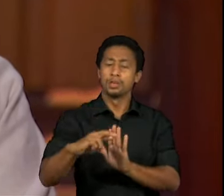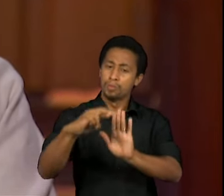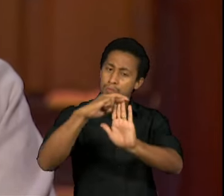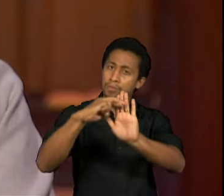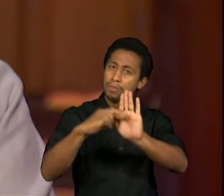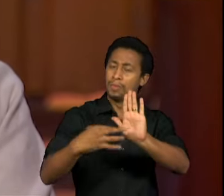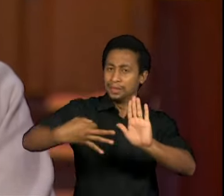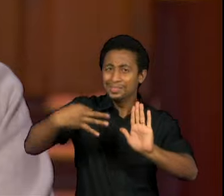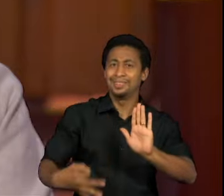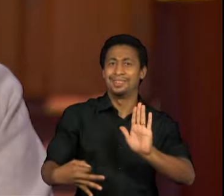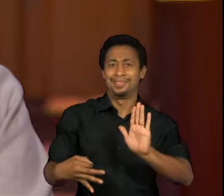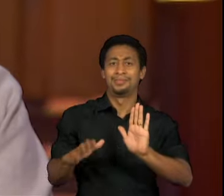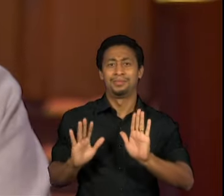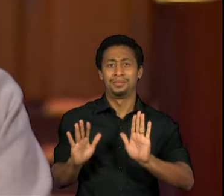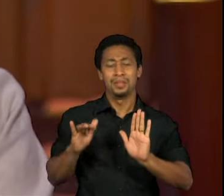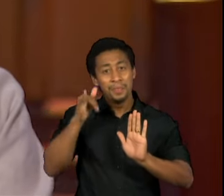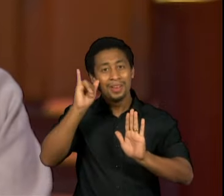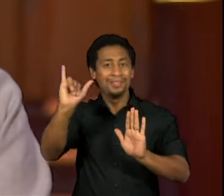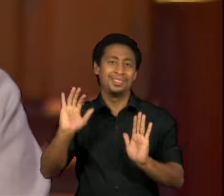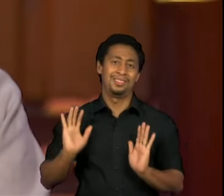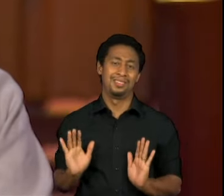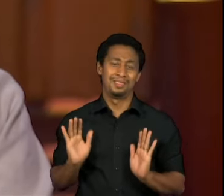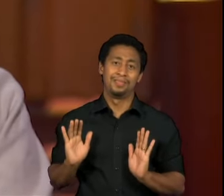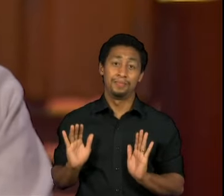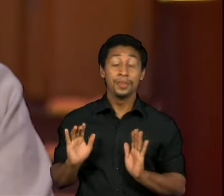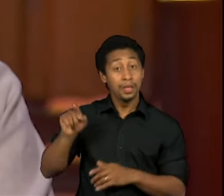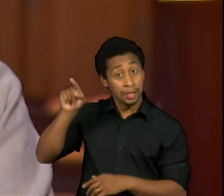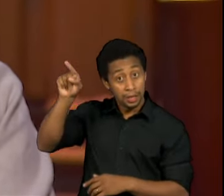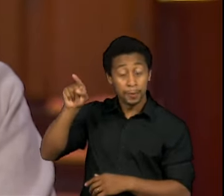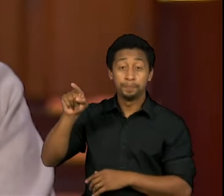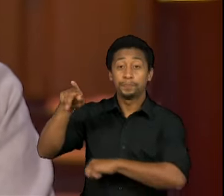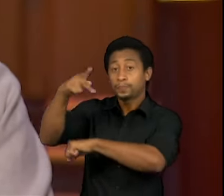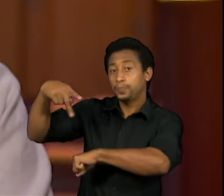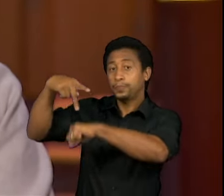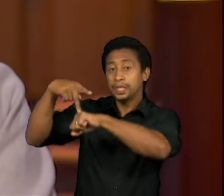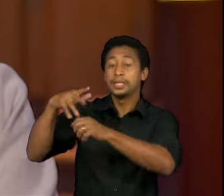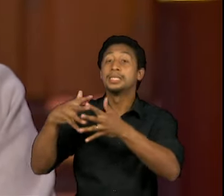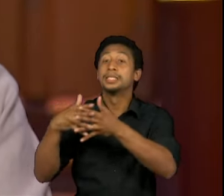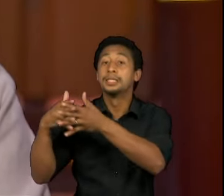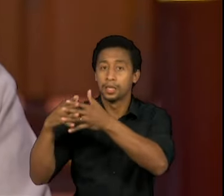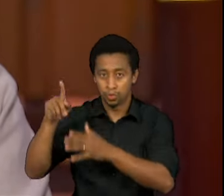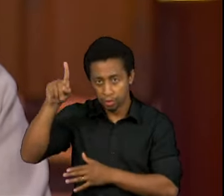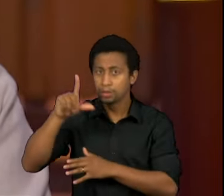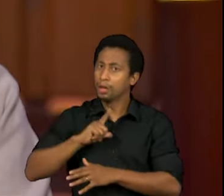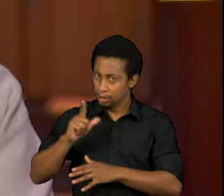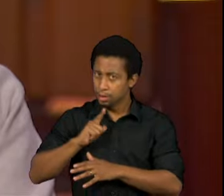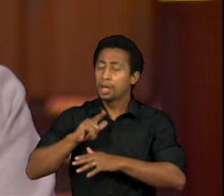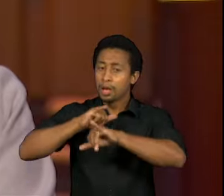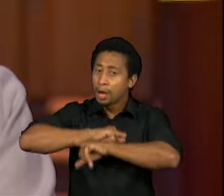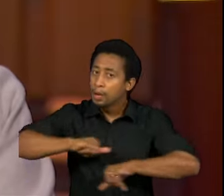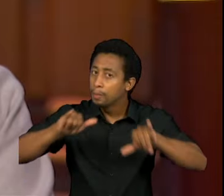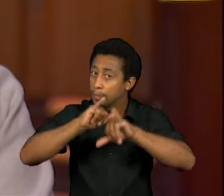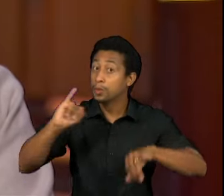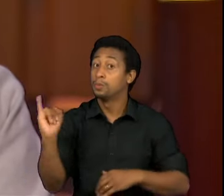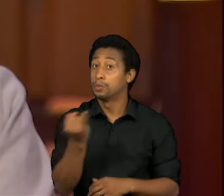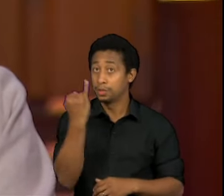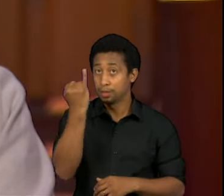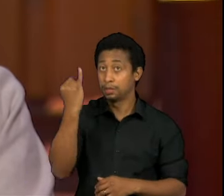é porque nos Estados Unidos tem uma campanha importante estoque gente for Profit que